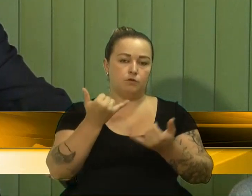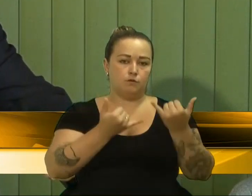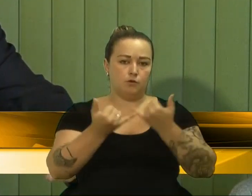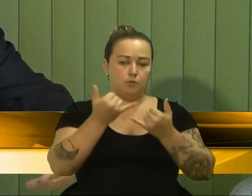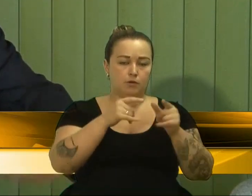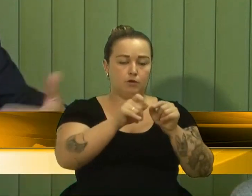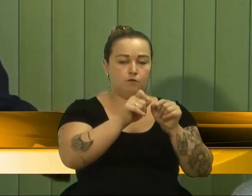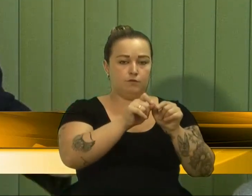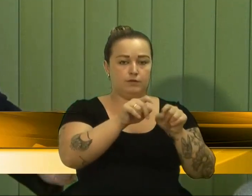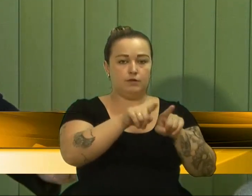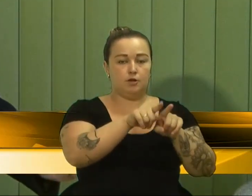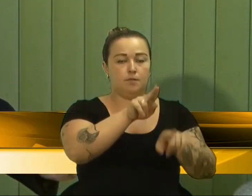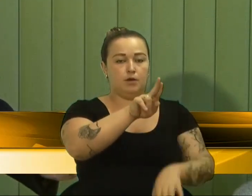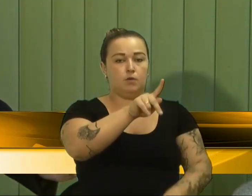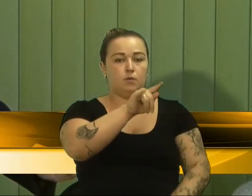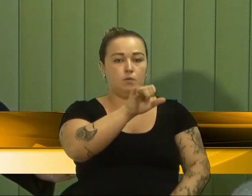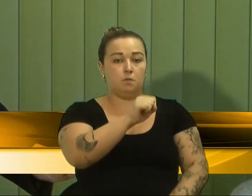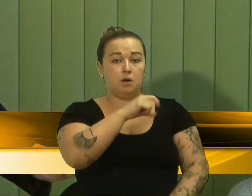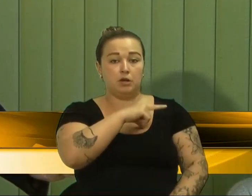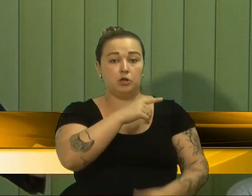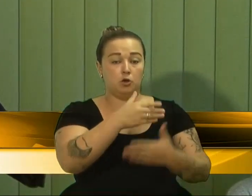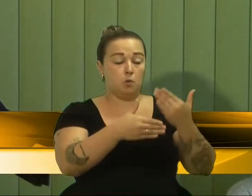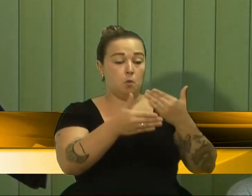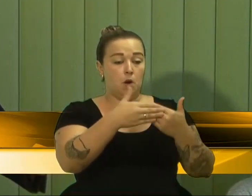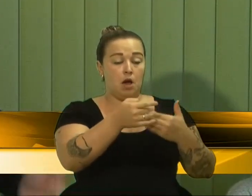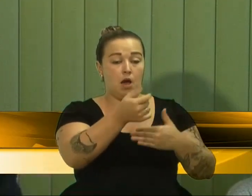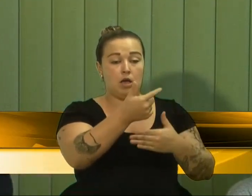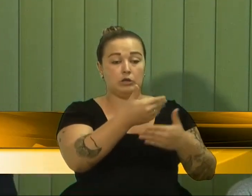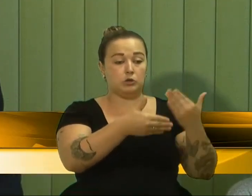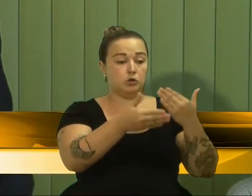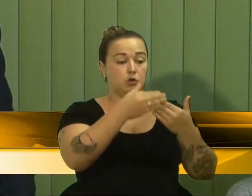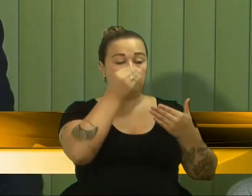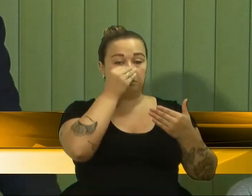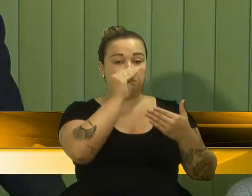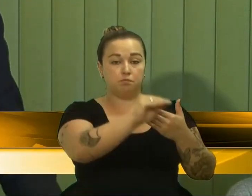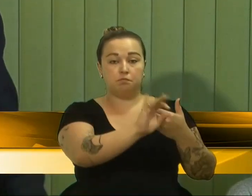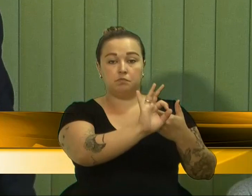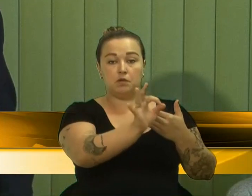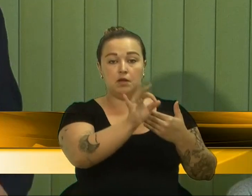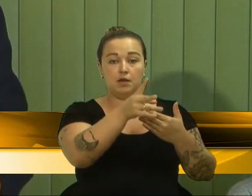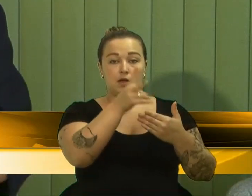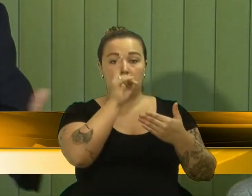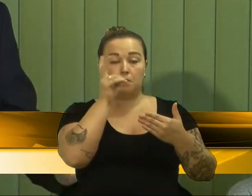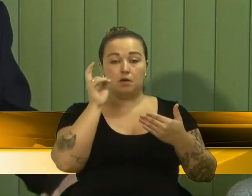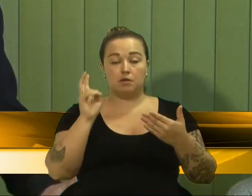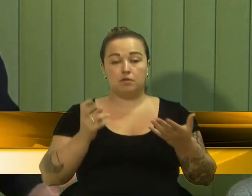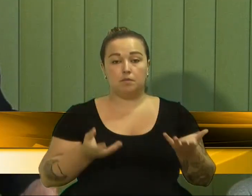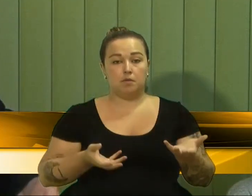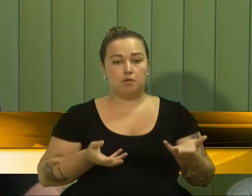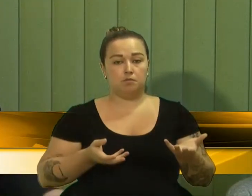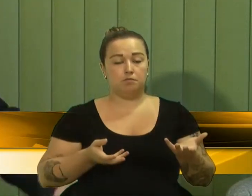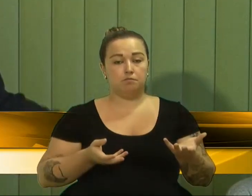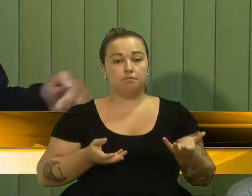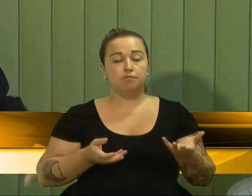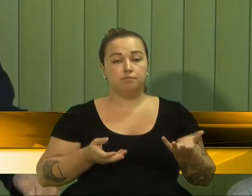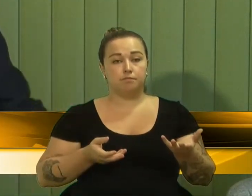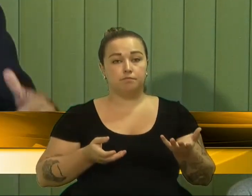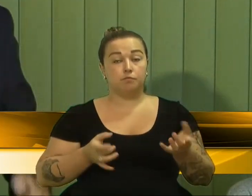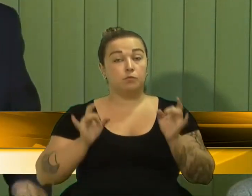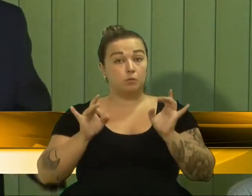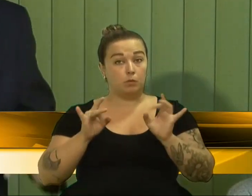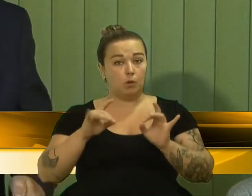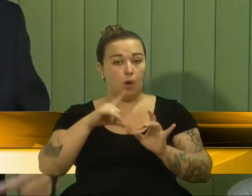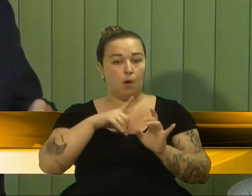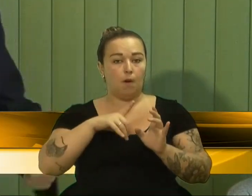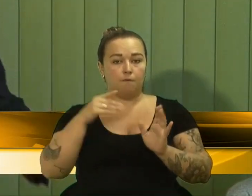UPA, que passou desapercebido por todo mundo. Por todo mundo. Depois eu quero falar sobre isso, sobre os diversos apontamentos que só